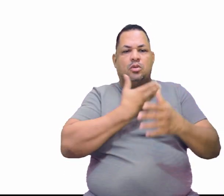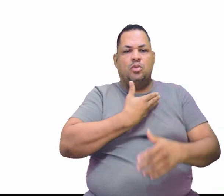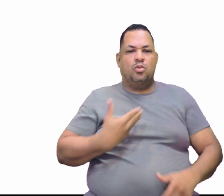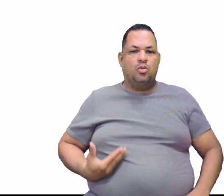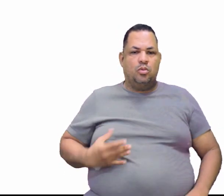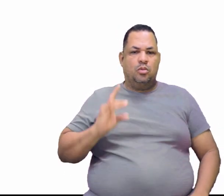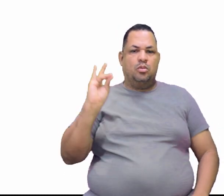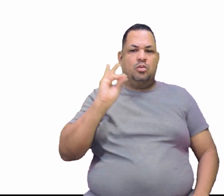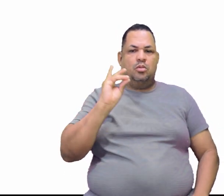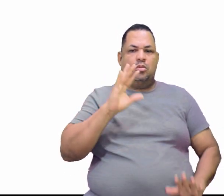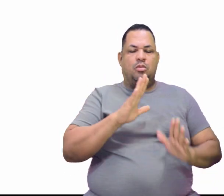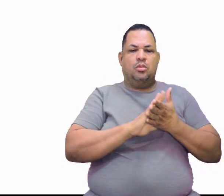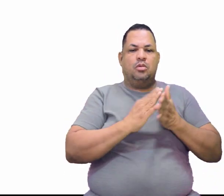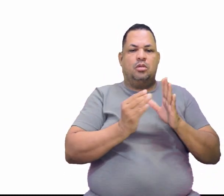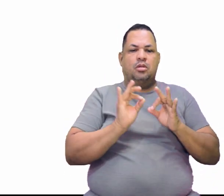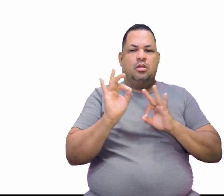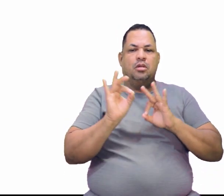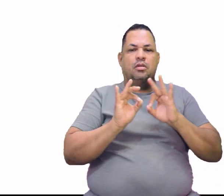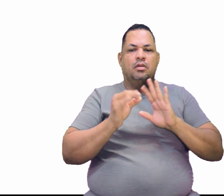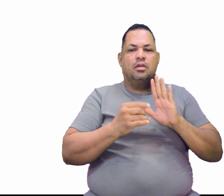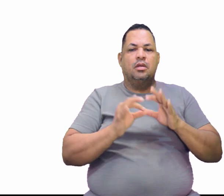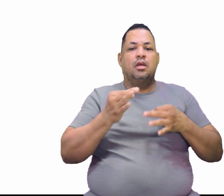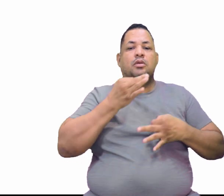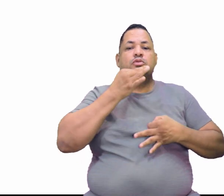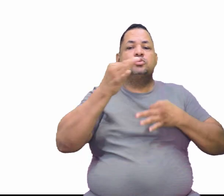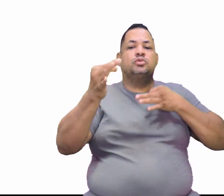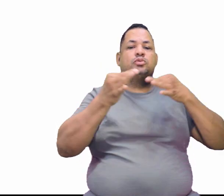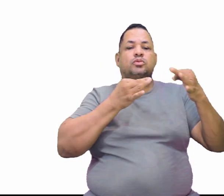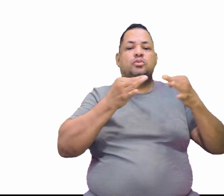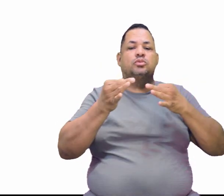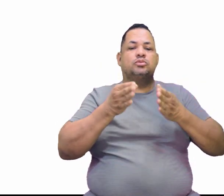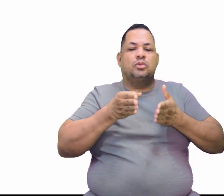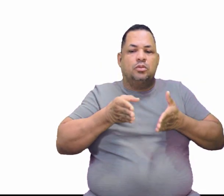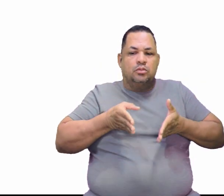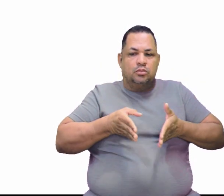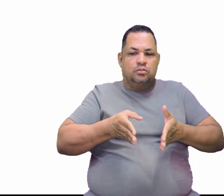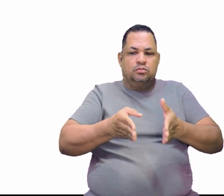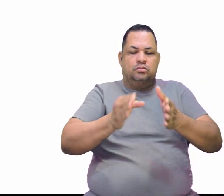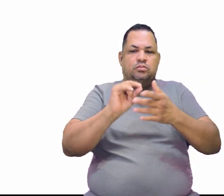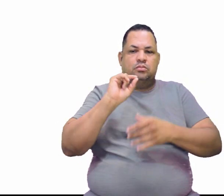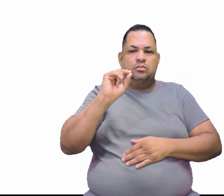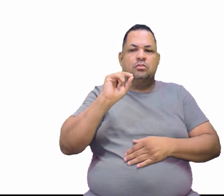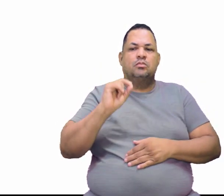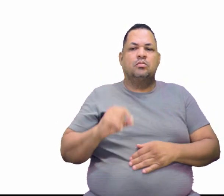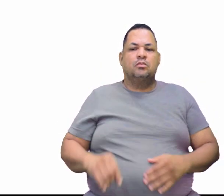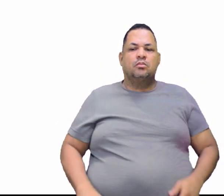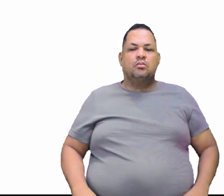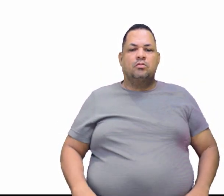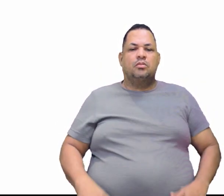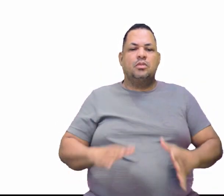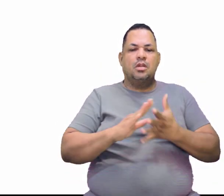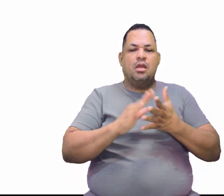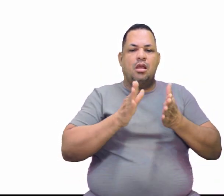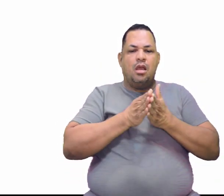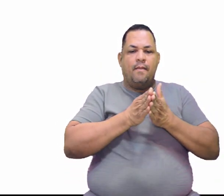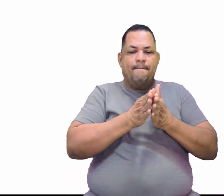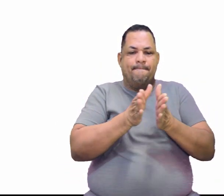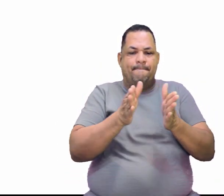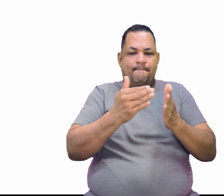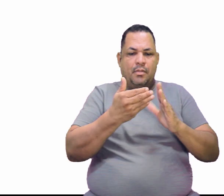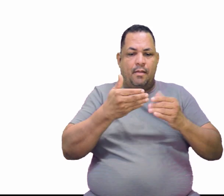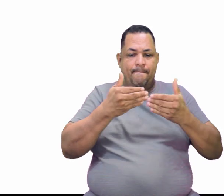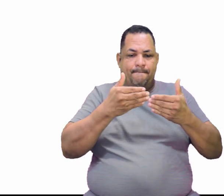É ele que vai sugerir a sua canalização. O que é canalizar? O que é canalizar? É abrir o